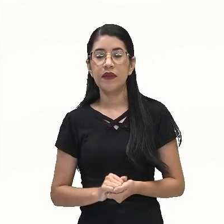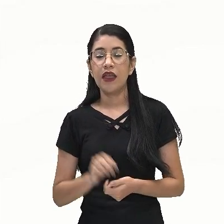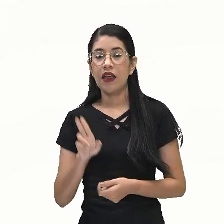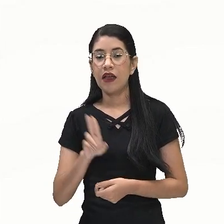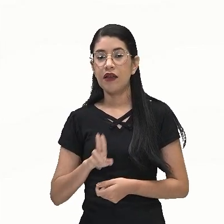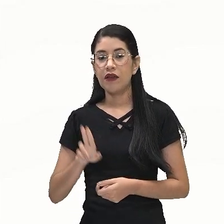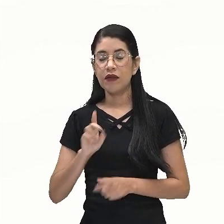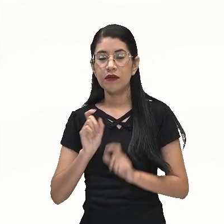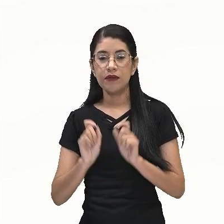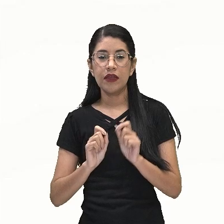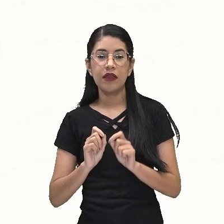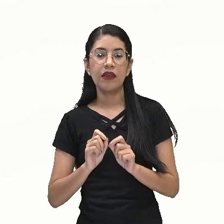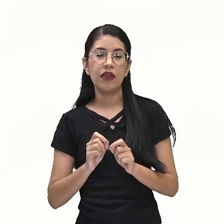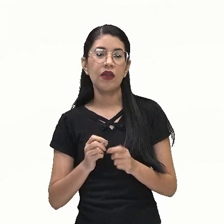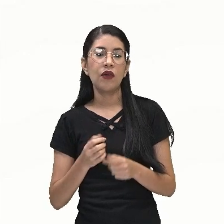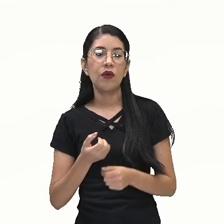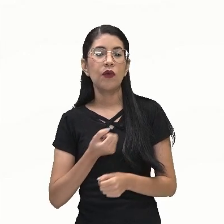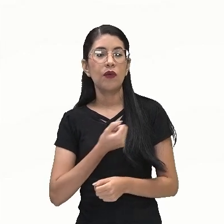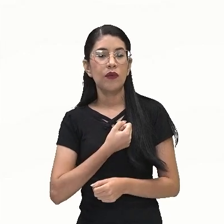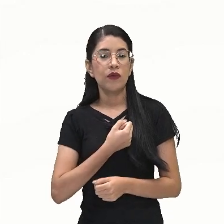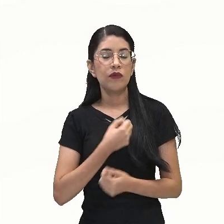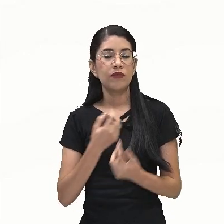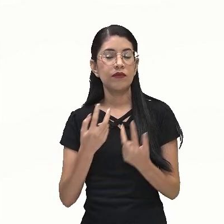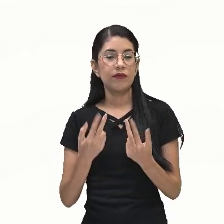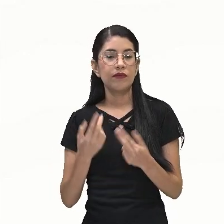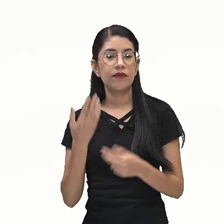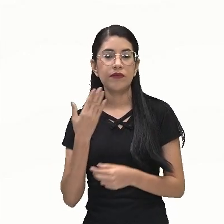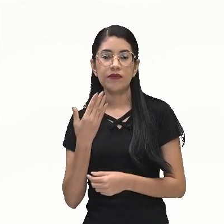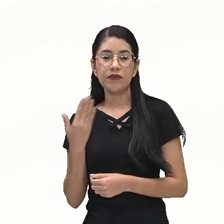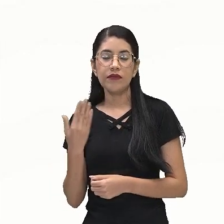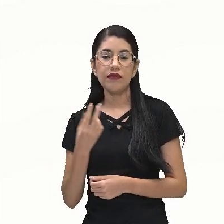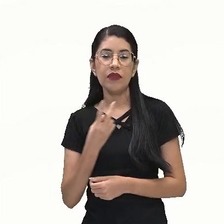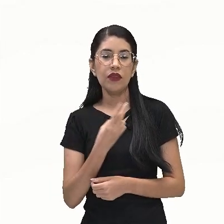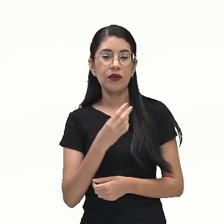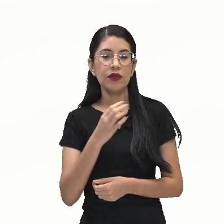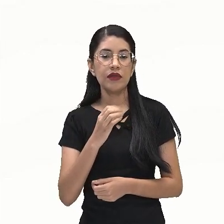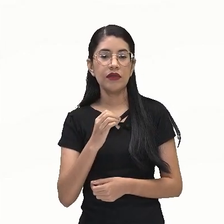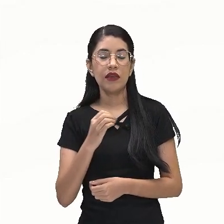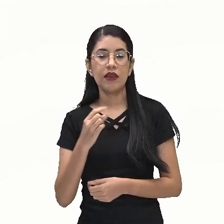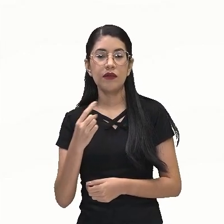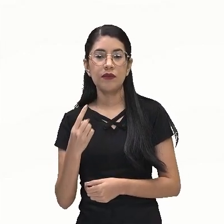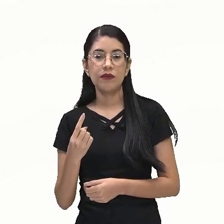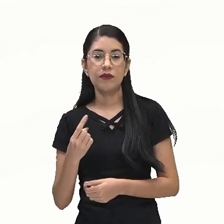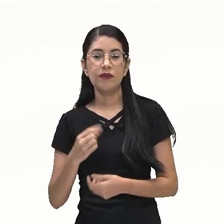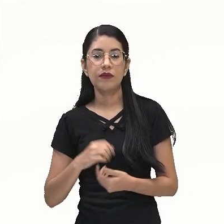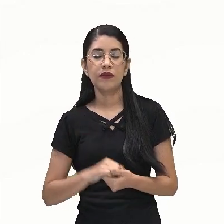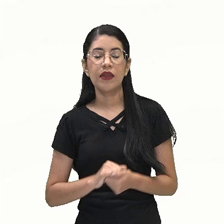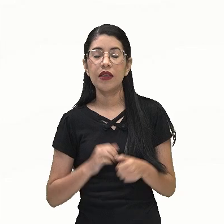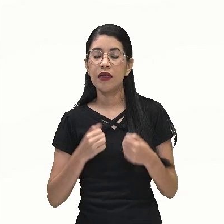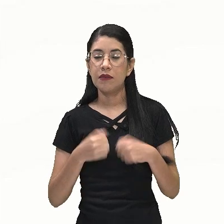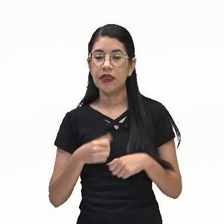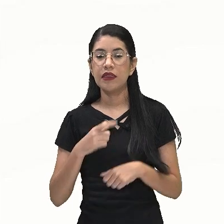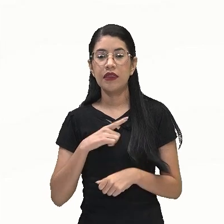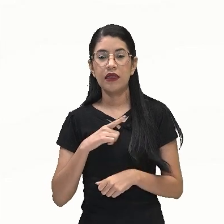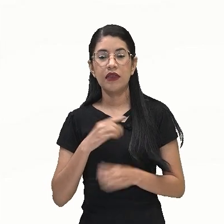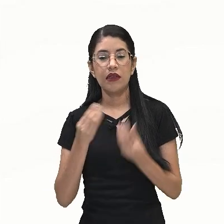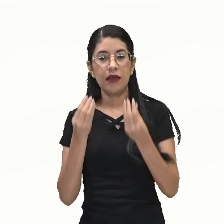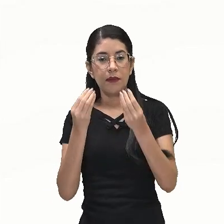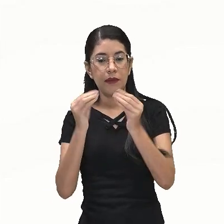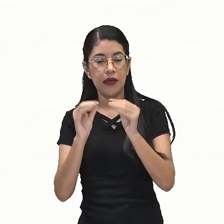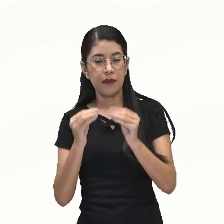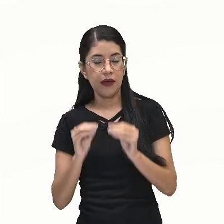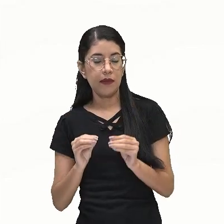exatamente, ó, esses coeficientes. Tá? Ó, tem que aparecer aqui.